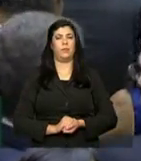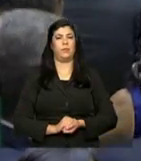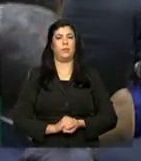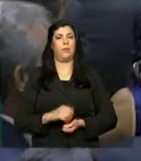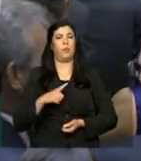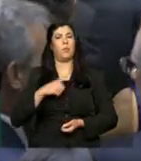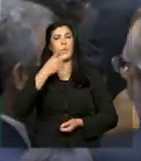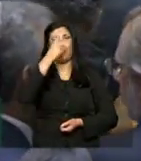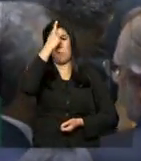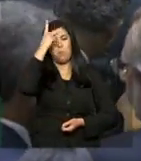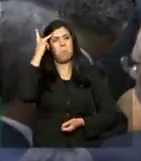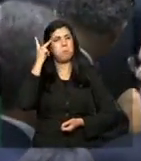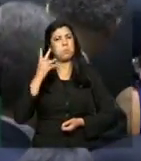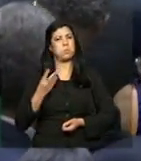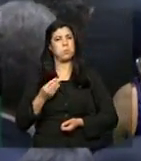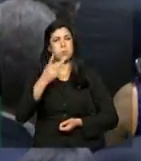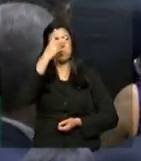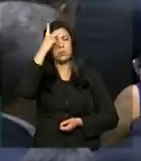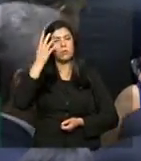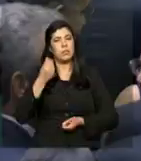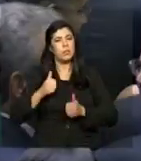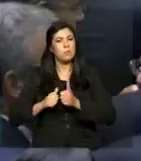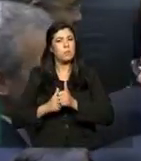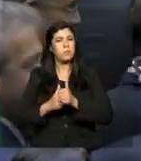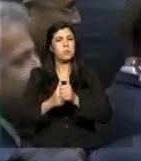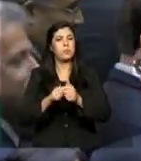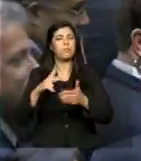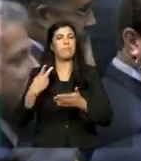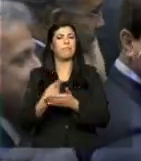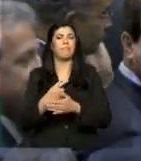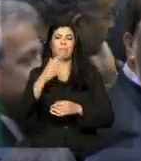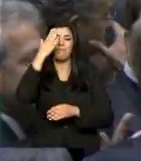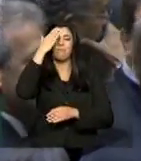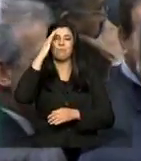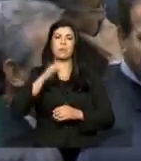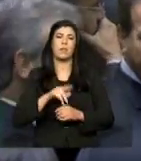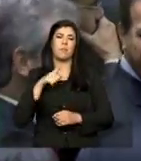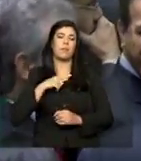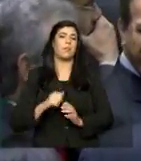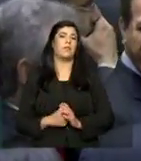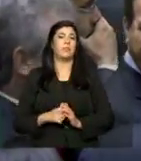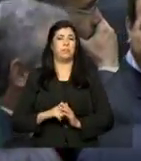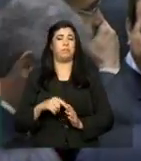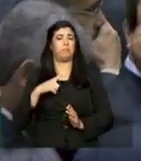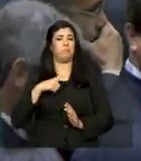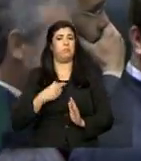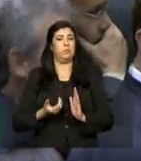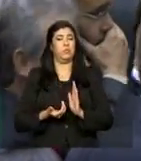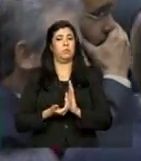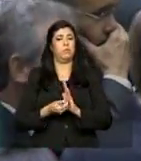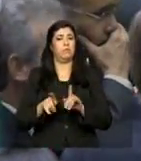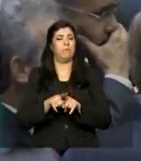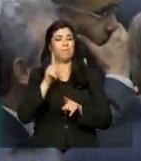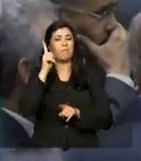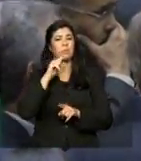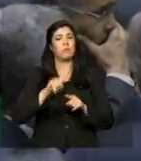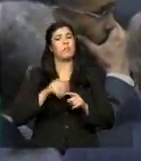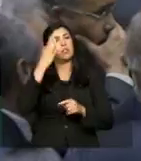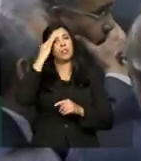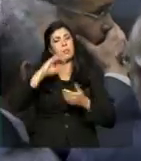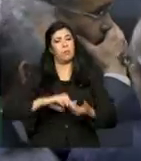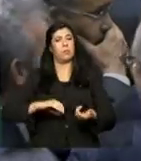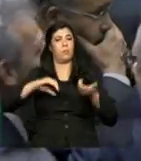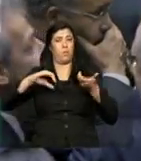Luciano, muita gente querendo acompanhar a posse aí no Congresso Nacional, mas o espaço é limitado. Então, quem não conseguiu acompanhar de dentro do Congresso, do lado de fora